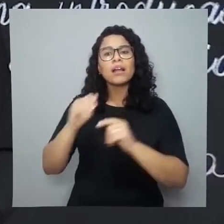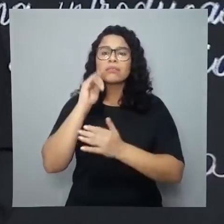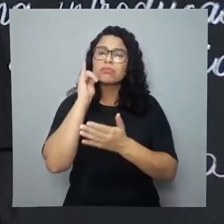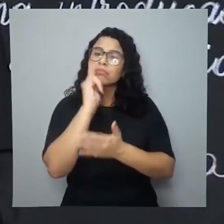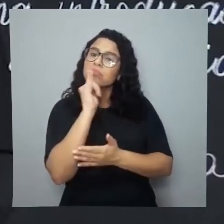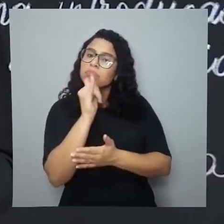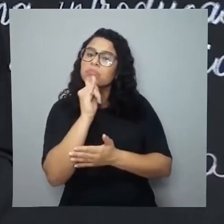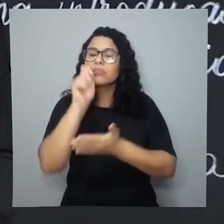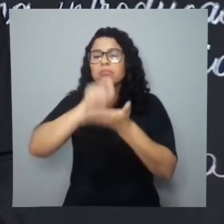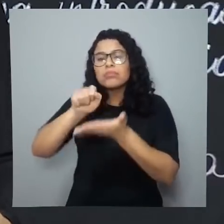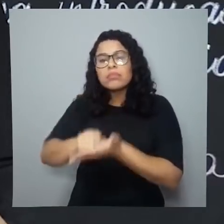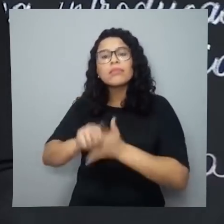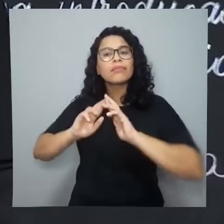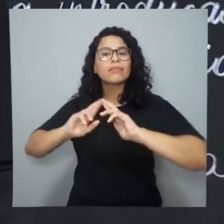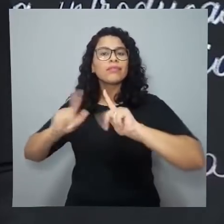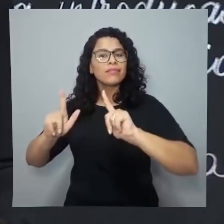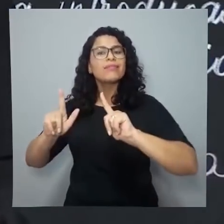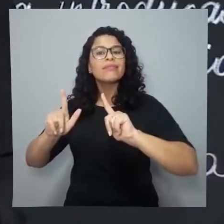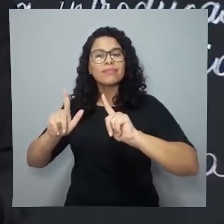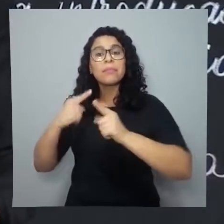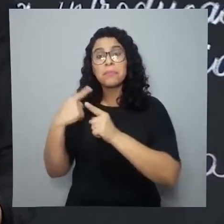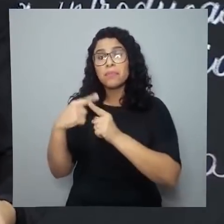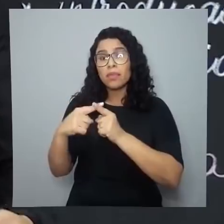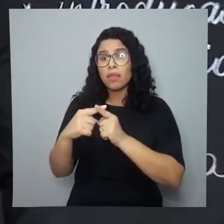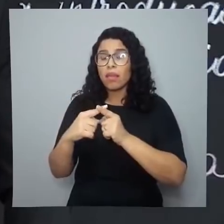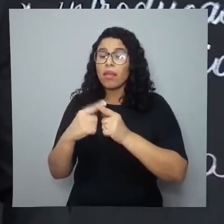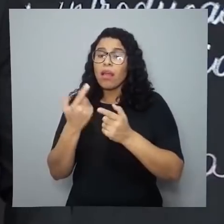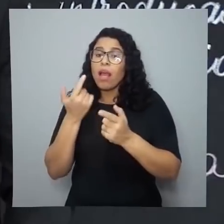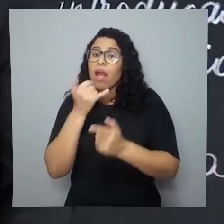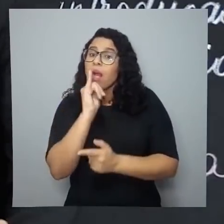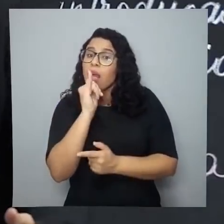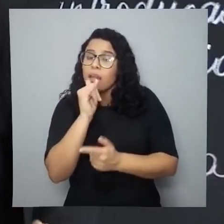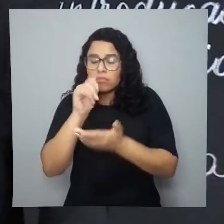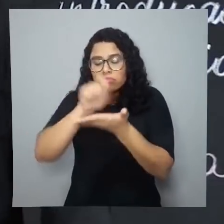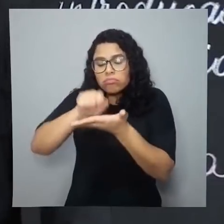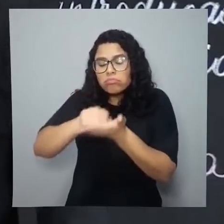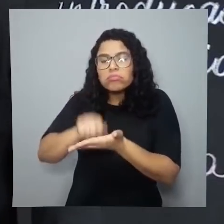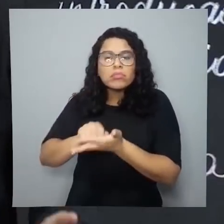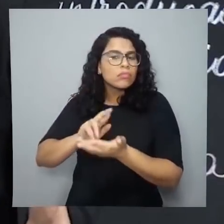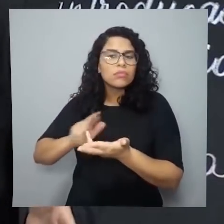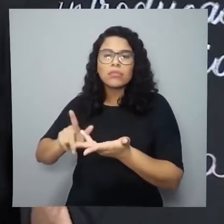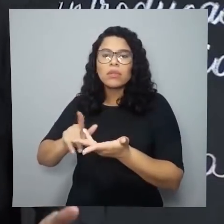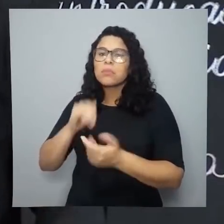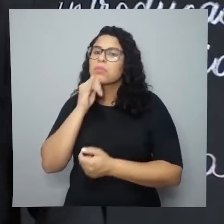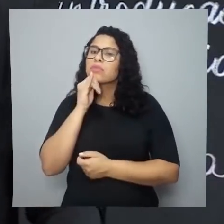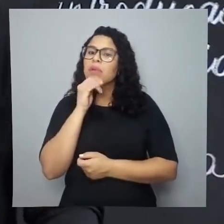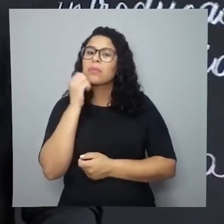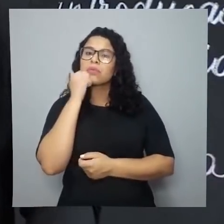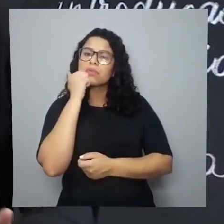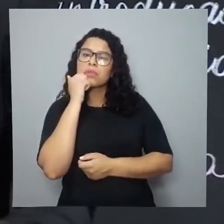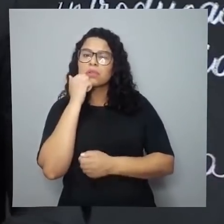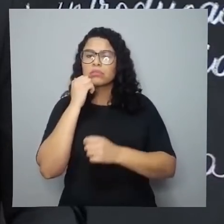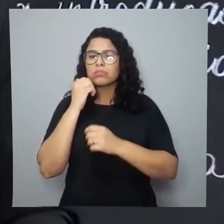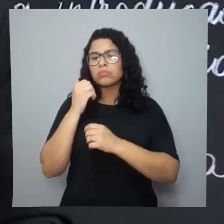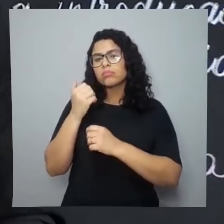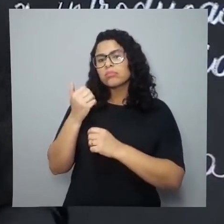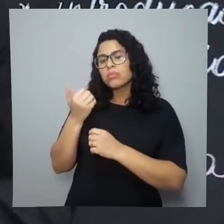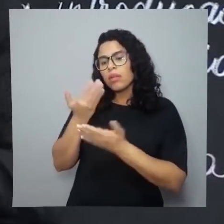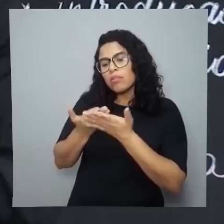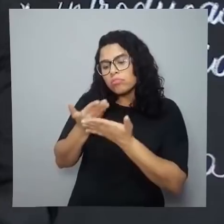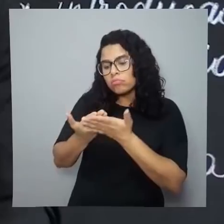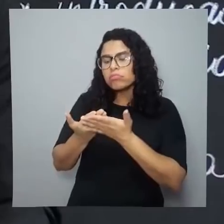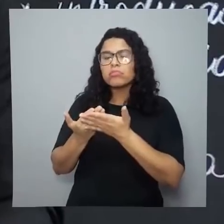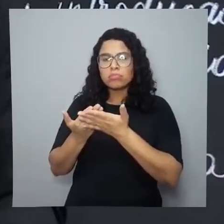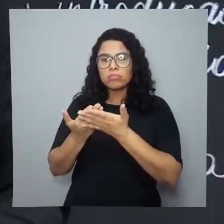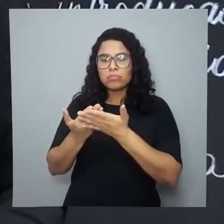muito provavelmente vai relatar histórias muito parecidas. Porque o relatório de uma aula de campo, por exemplo, de um experimento científico, ele tem que apresentar os elementos, os